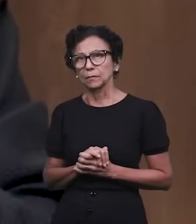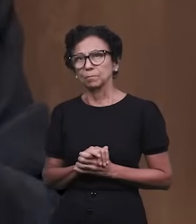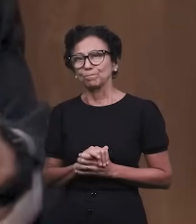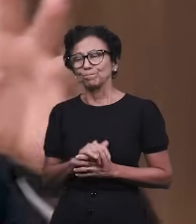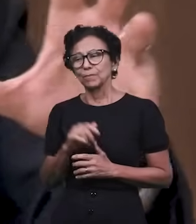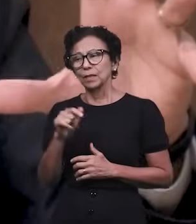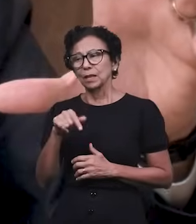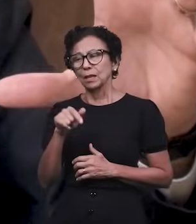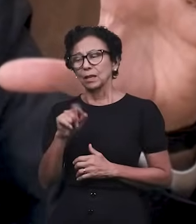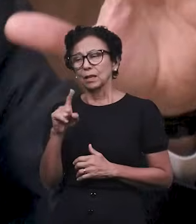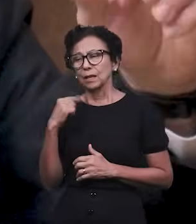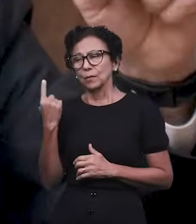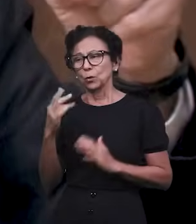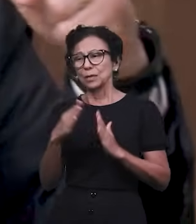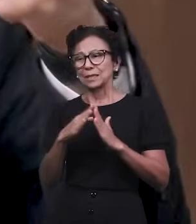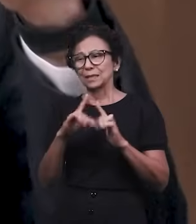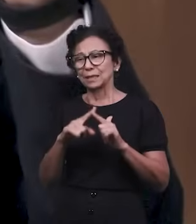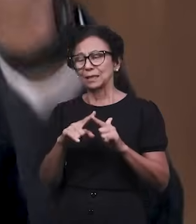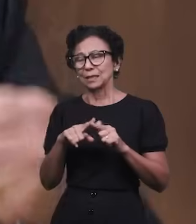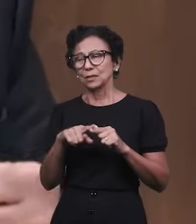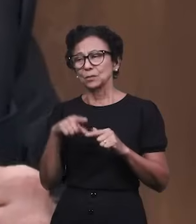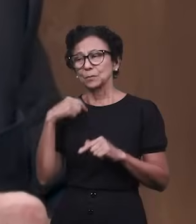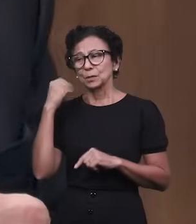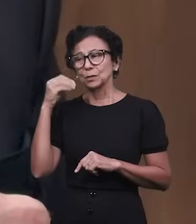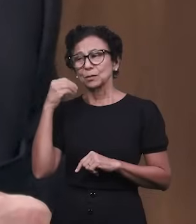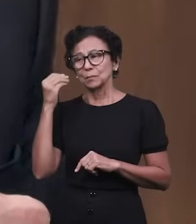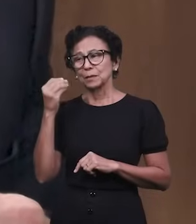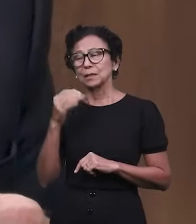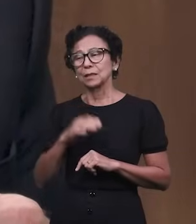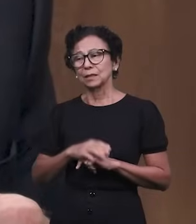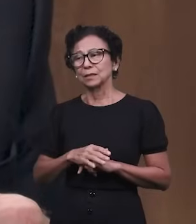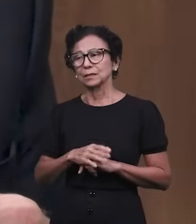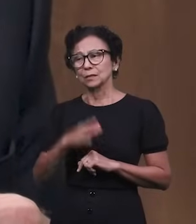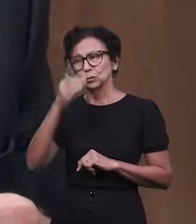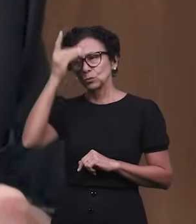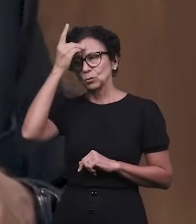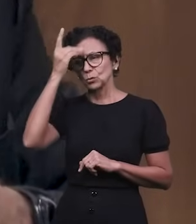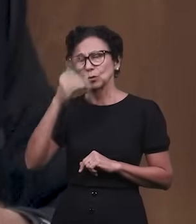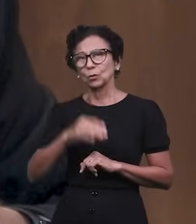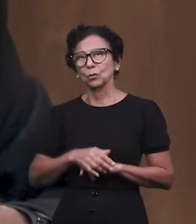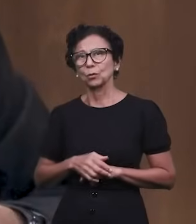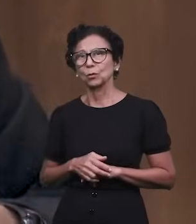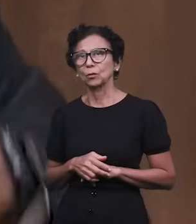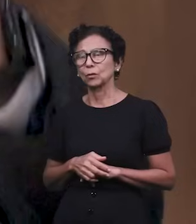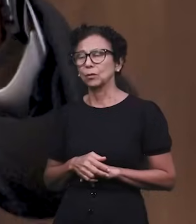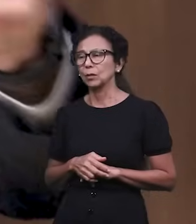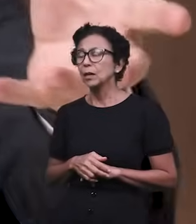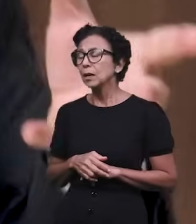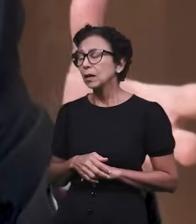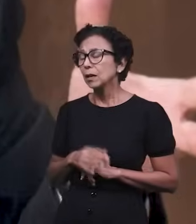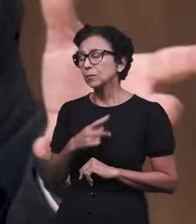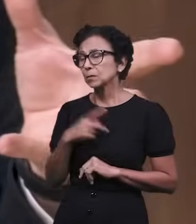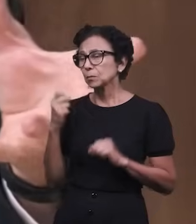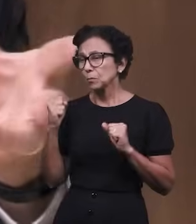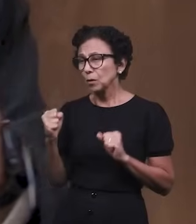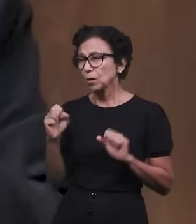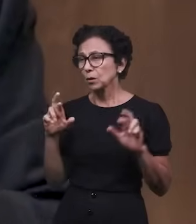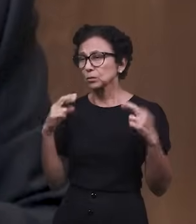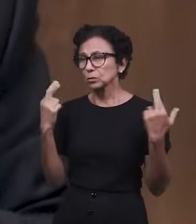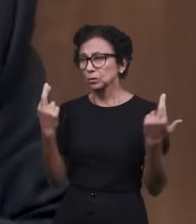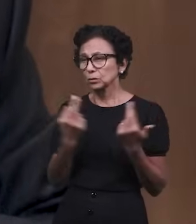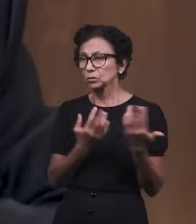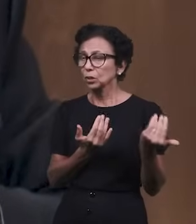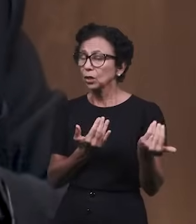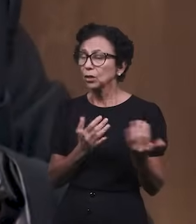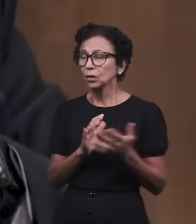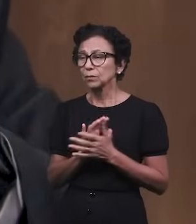aqui, o local, precisa ter uma experiência ainda maior com os dons. Vamos buscar, posso reunir os jovens, vamos